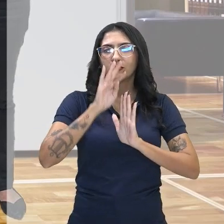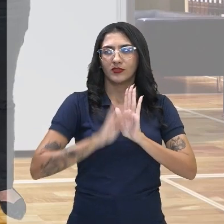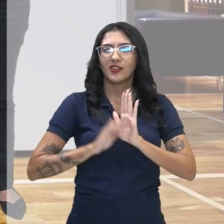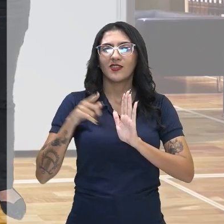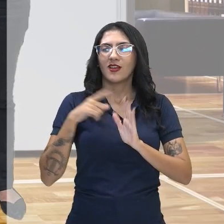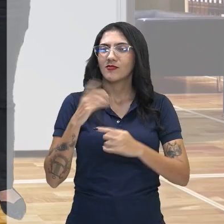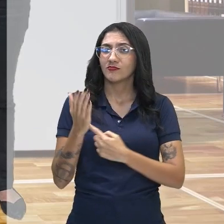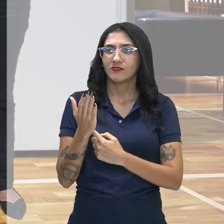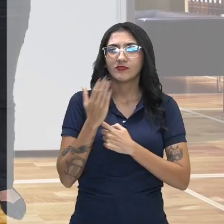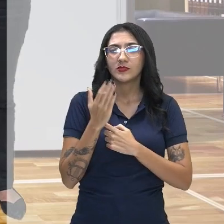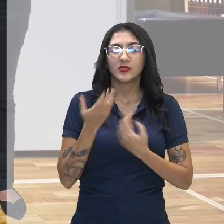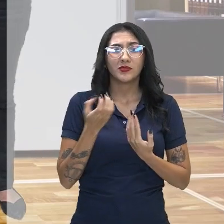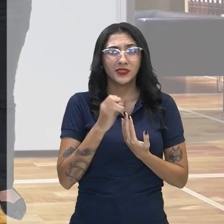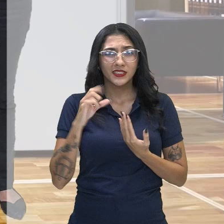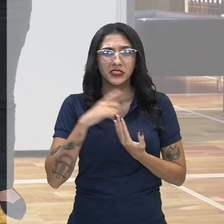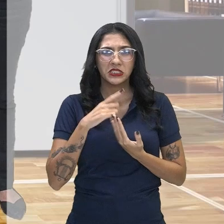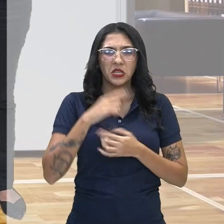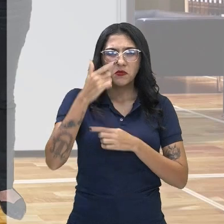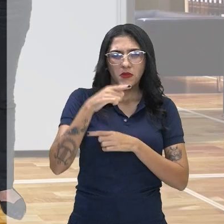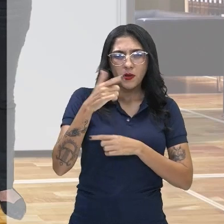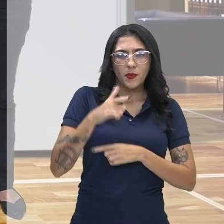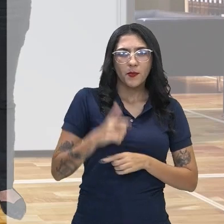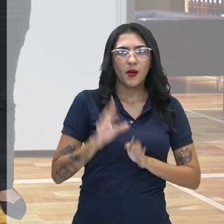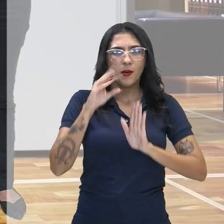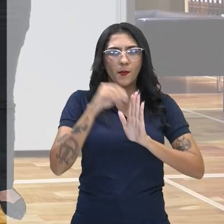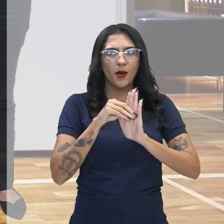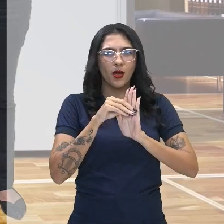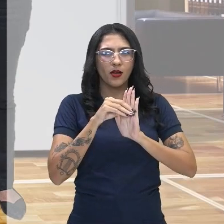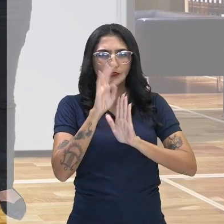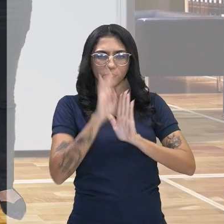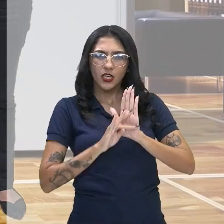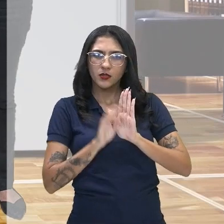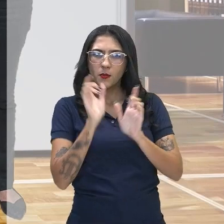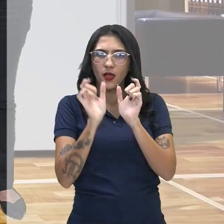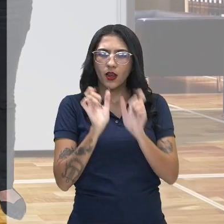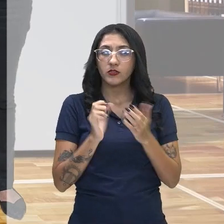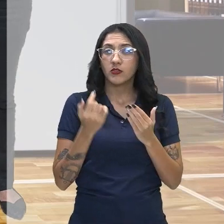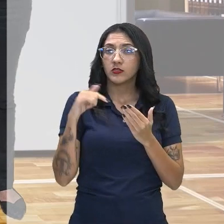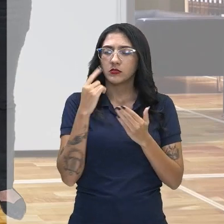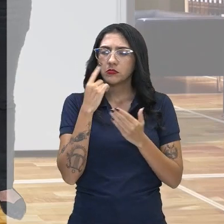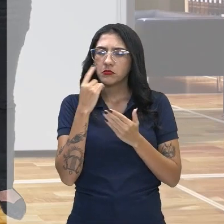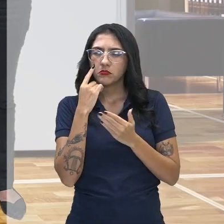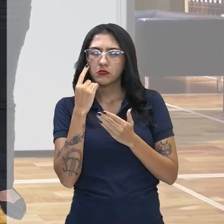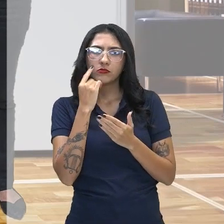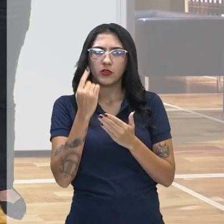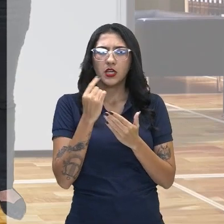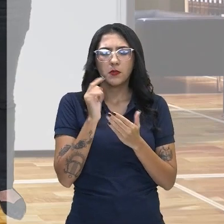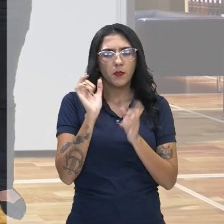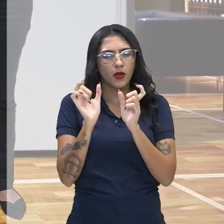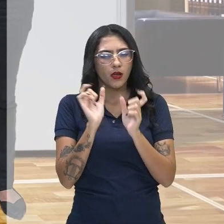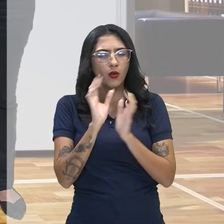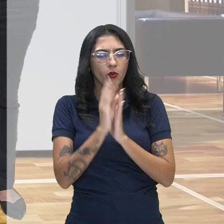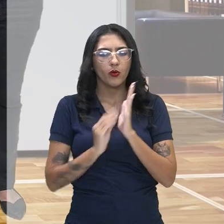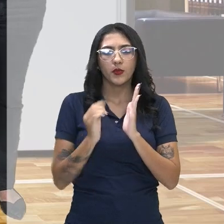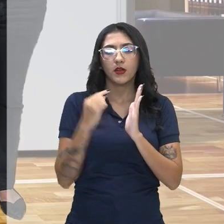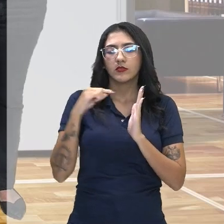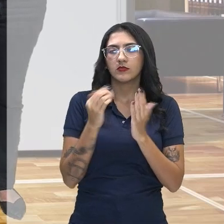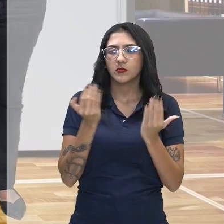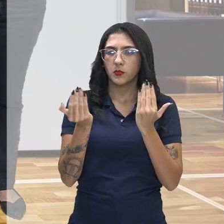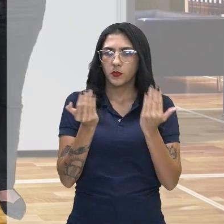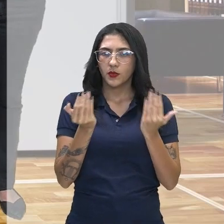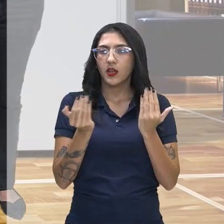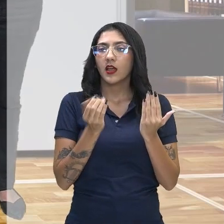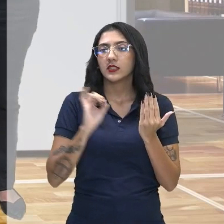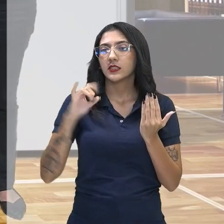né? Se está repetindo demais uma palavra, você já anota ali do lado para você confirmar se é isso mesmo, aquele